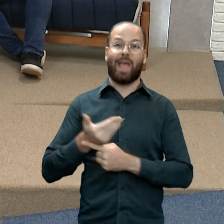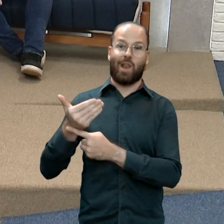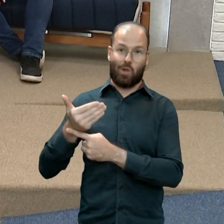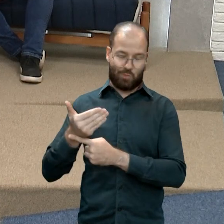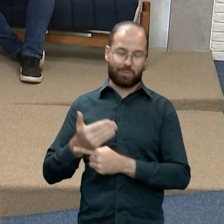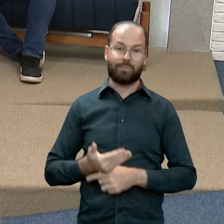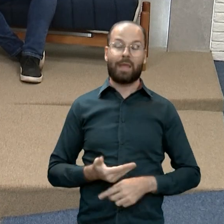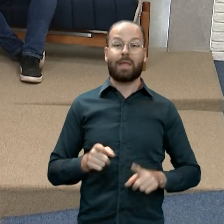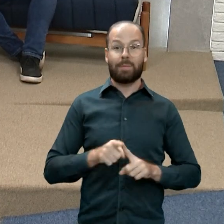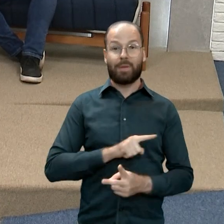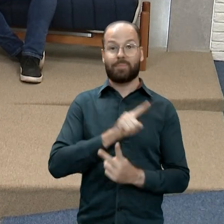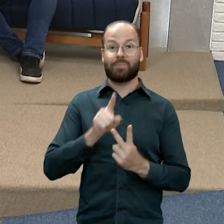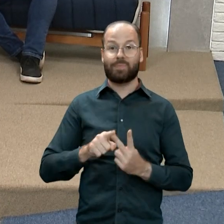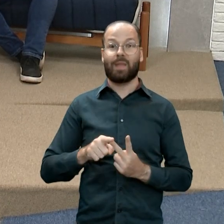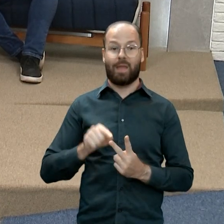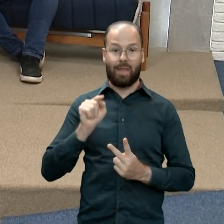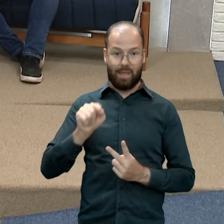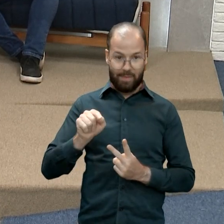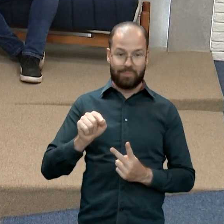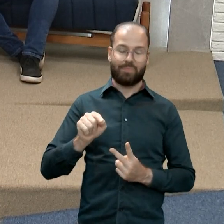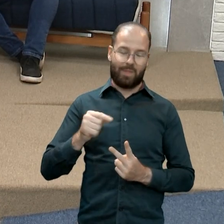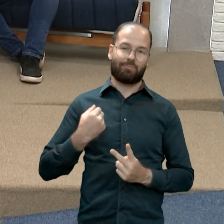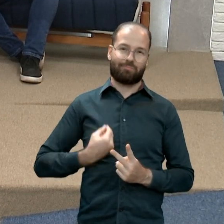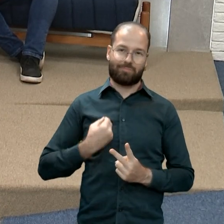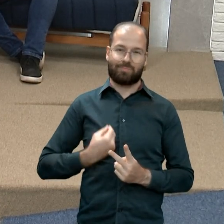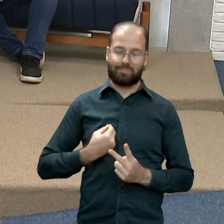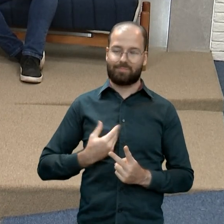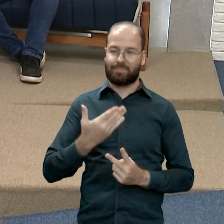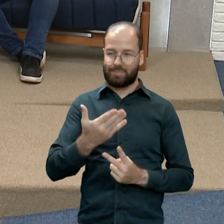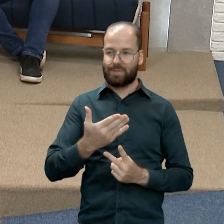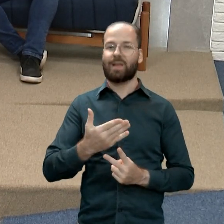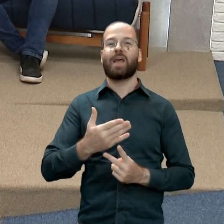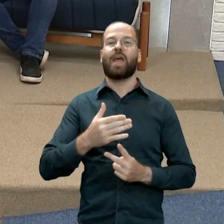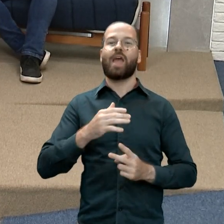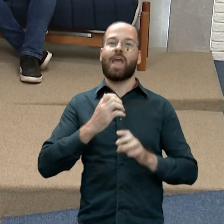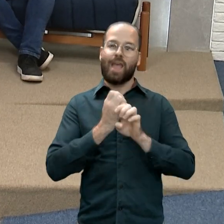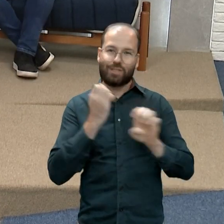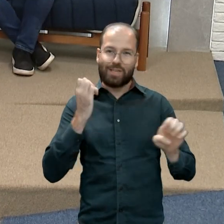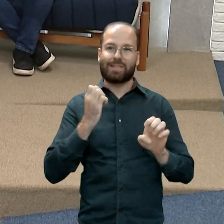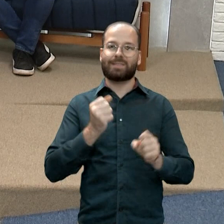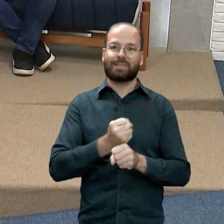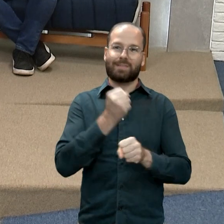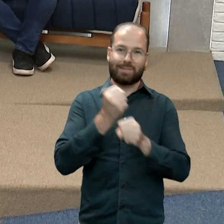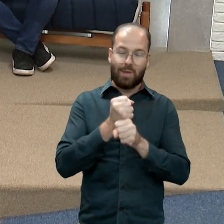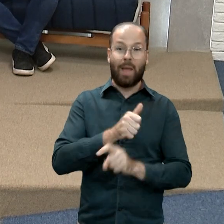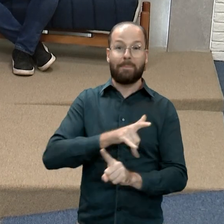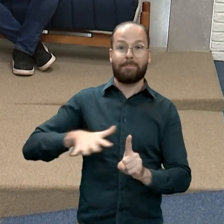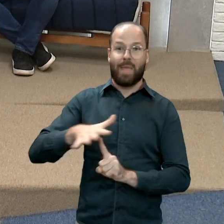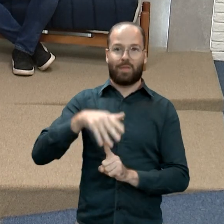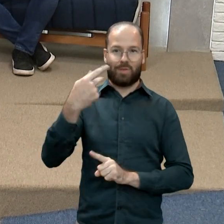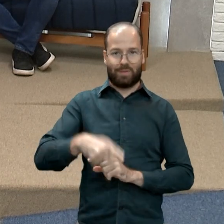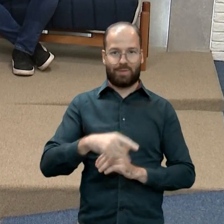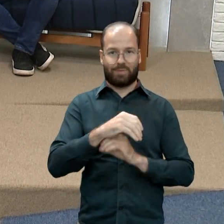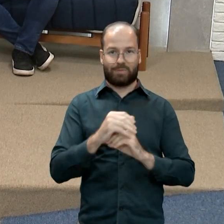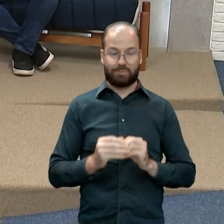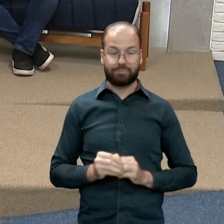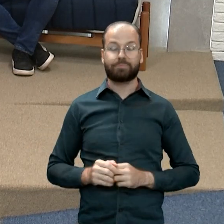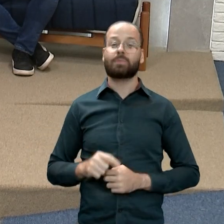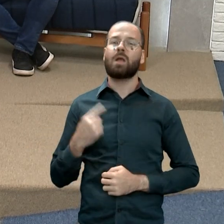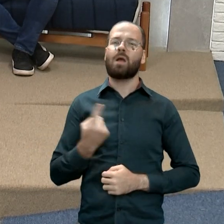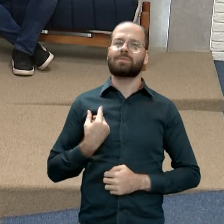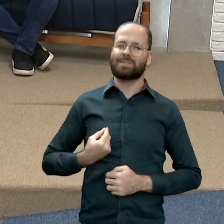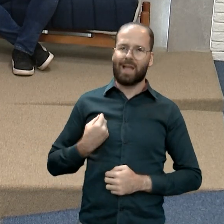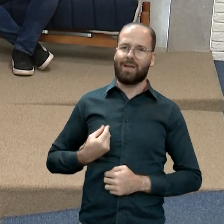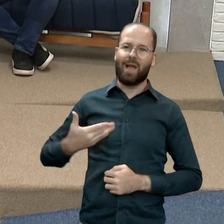Engenharia Civil e Ambiental da UFG. Muito bem, a gente falava então sobre a internacionalização, né? Sobre